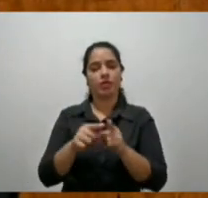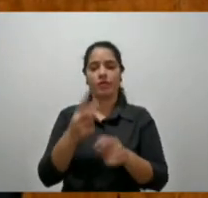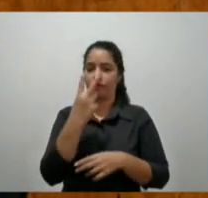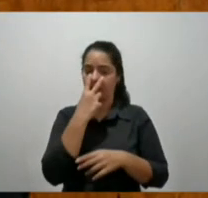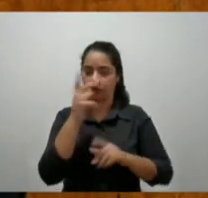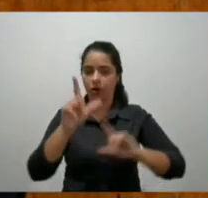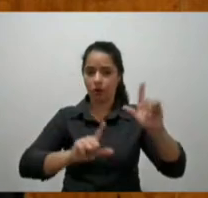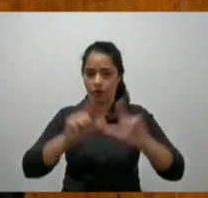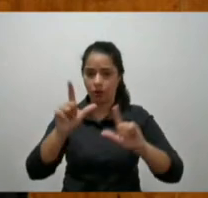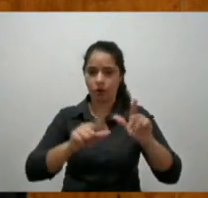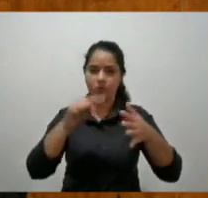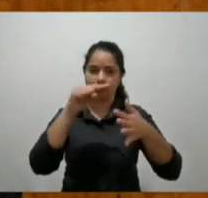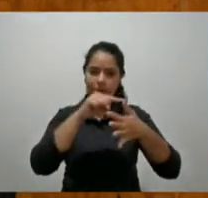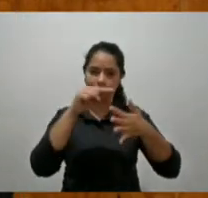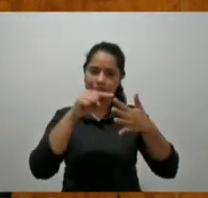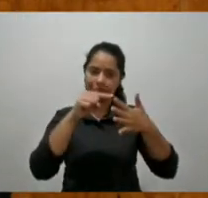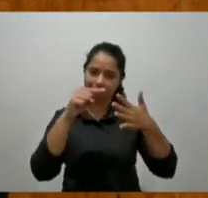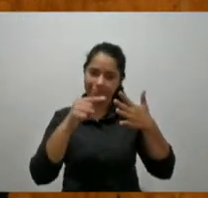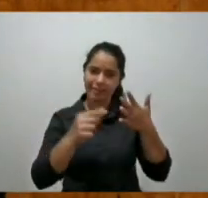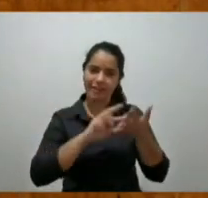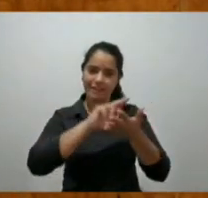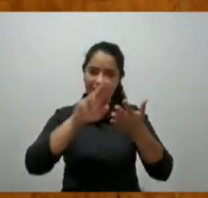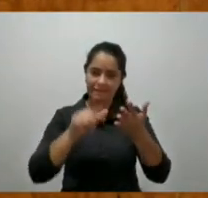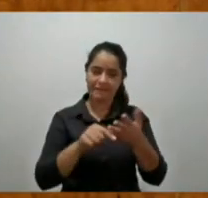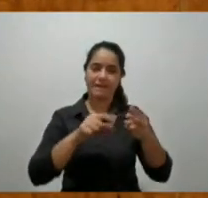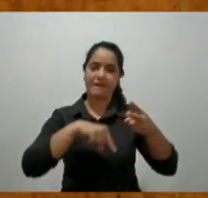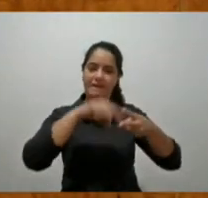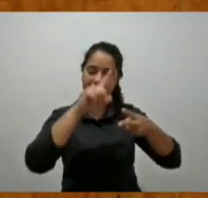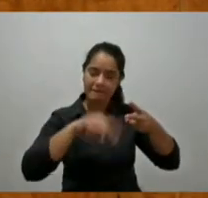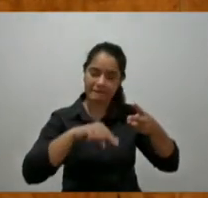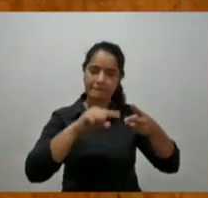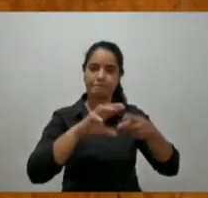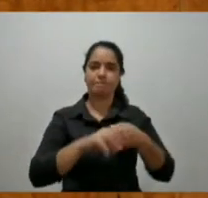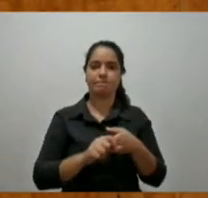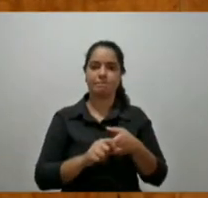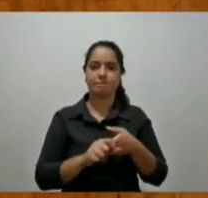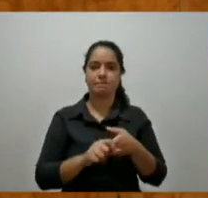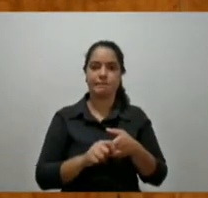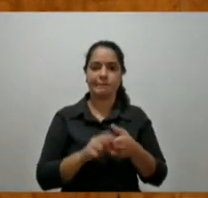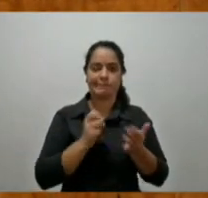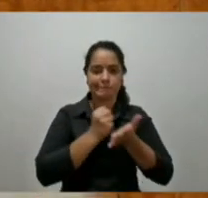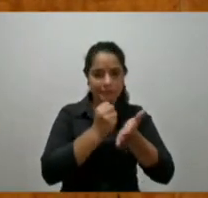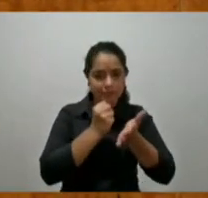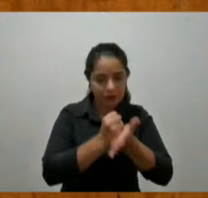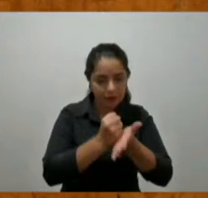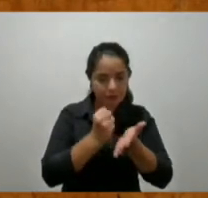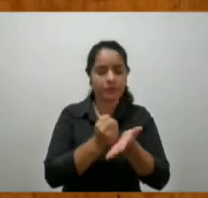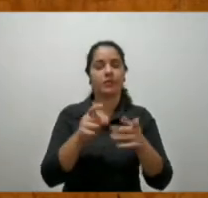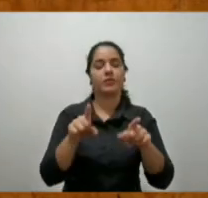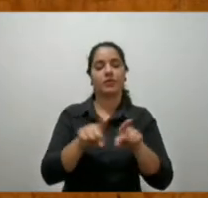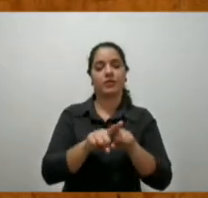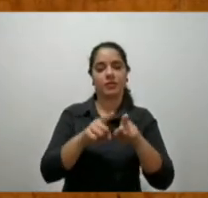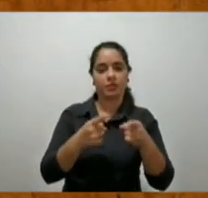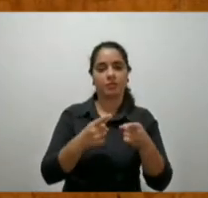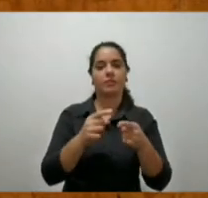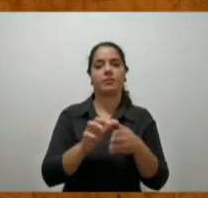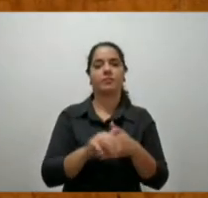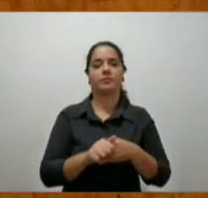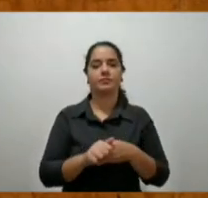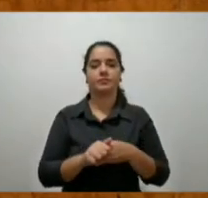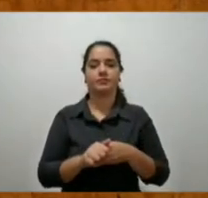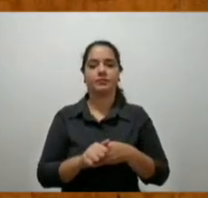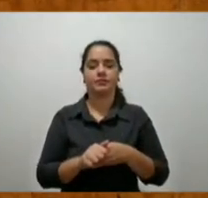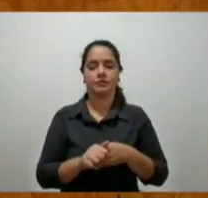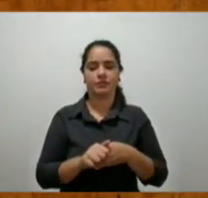BTG+, ArcelorMittal e também aos apoiadores, Alemã Consultoria e Advocacia Empresarial, Slide2U, Vila Betume